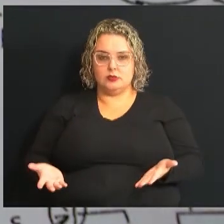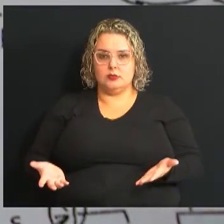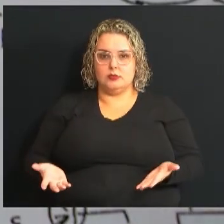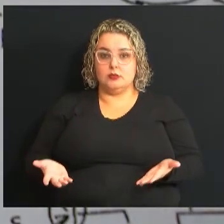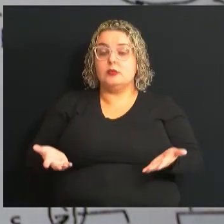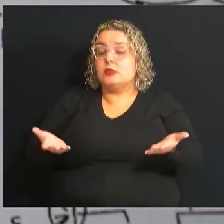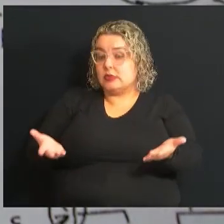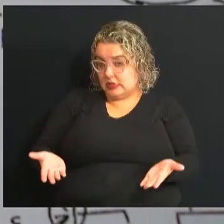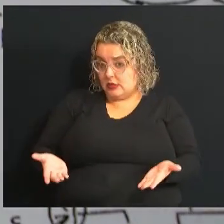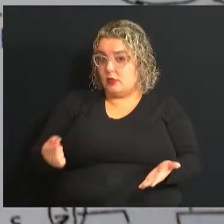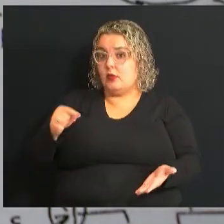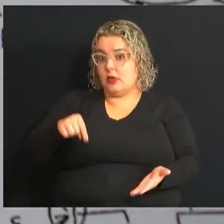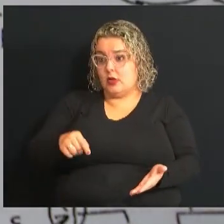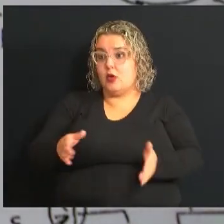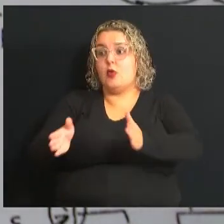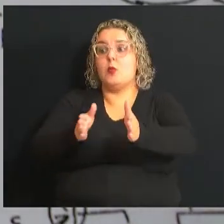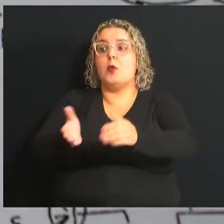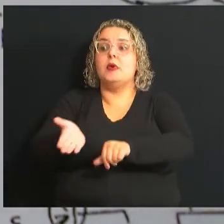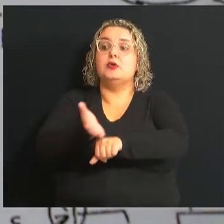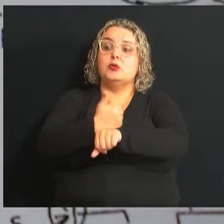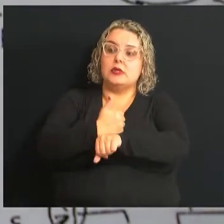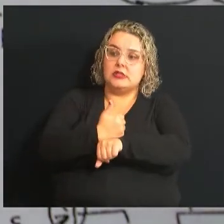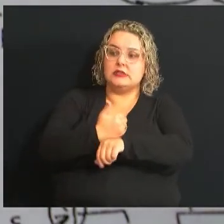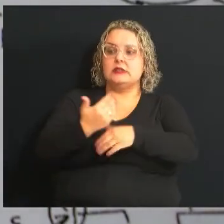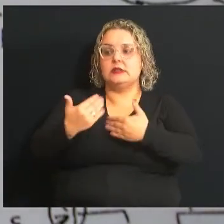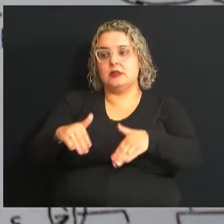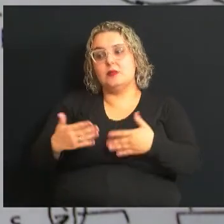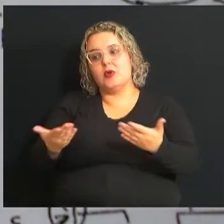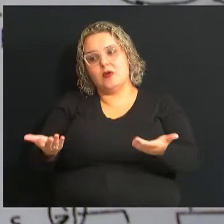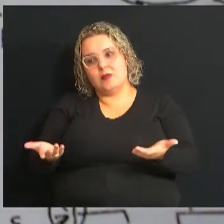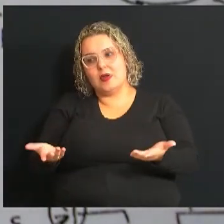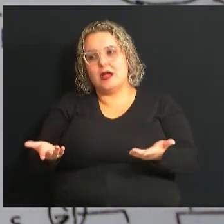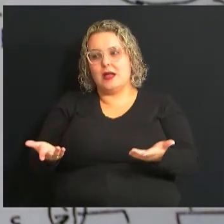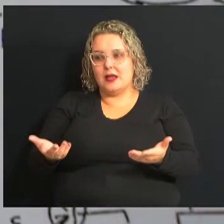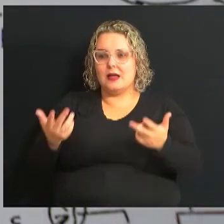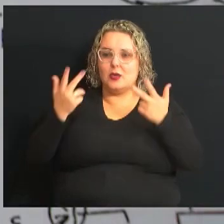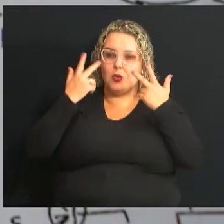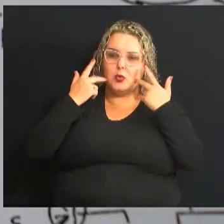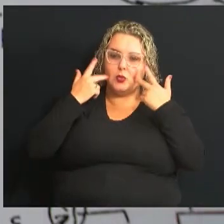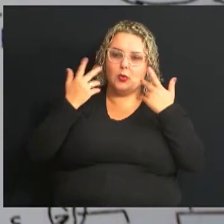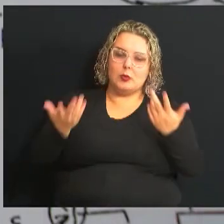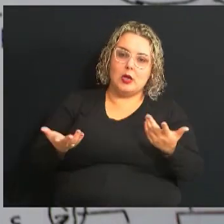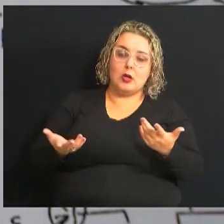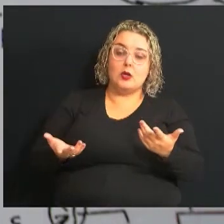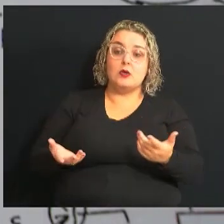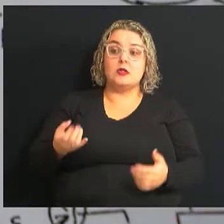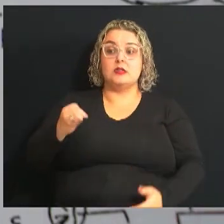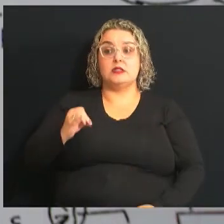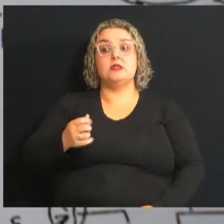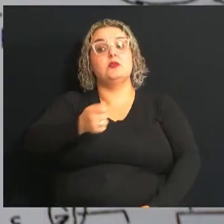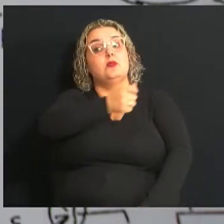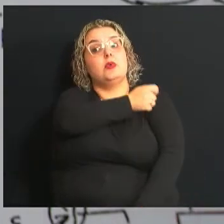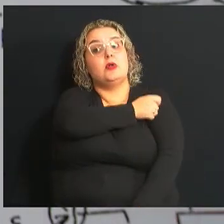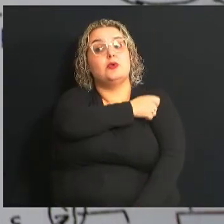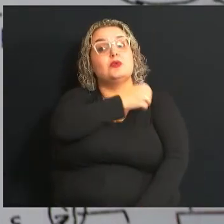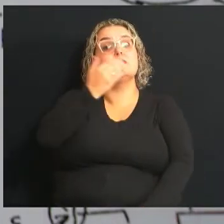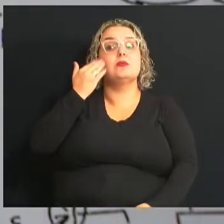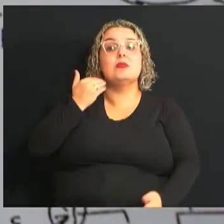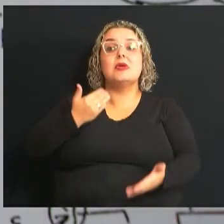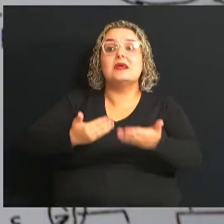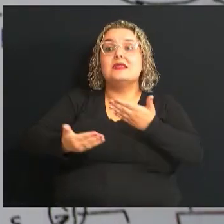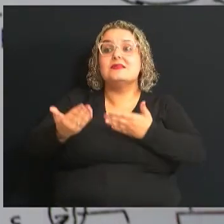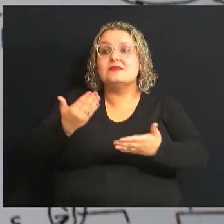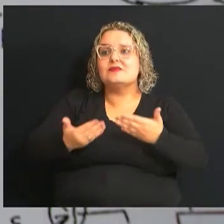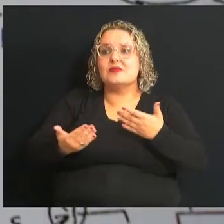isso, o momento antes da prova, era um momento assim mesmo. Então, se o aluno souber lidar muito bem com isso, olha